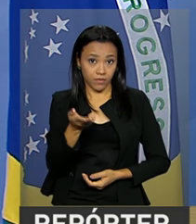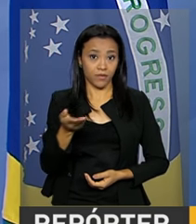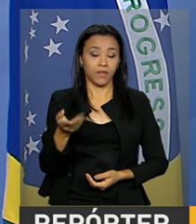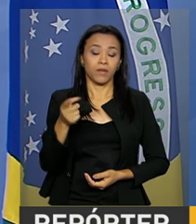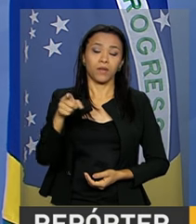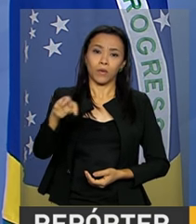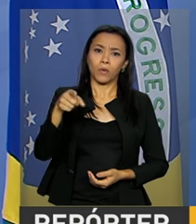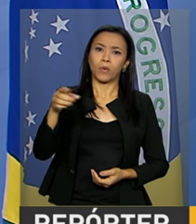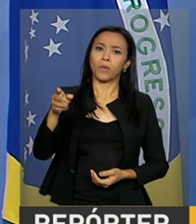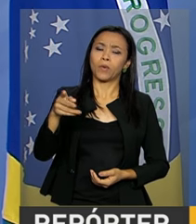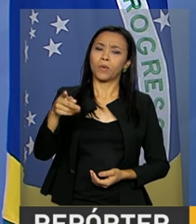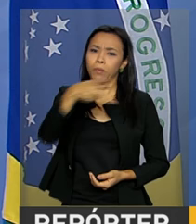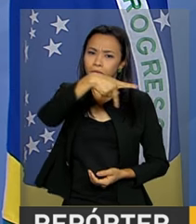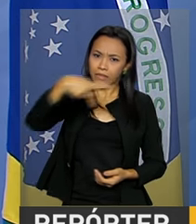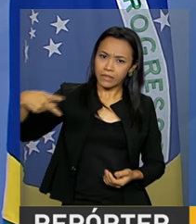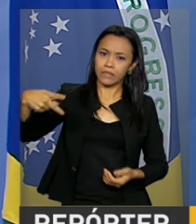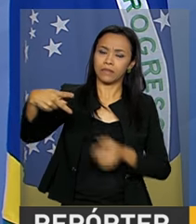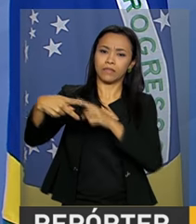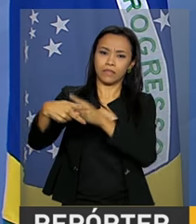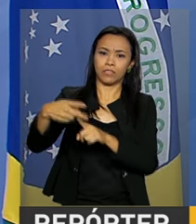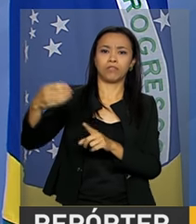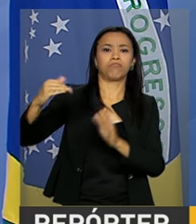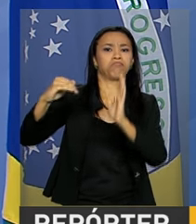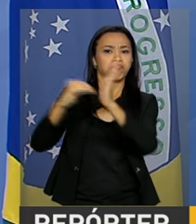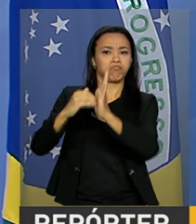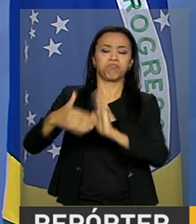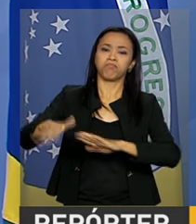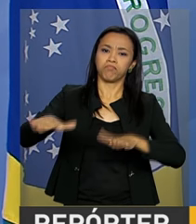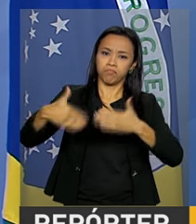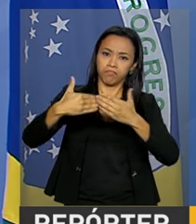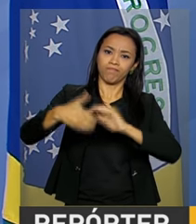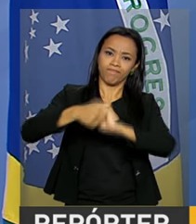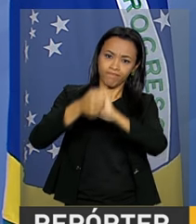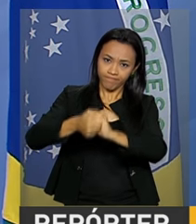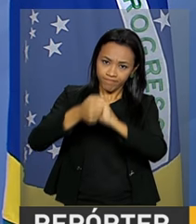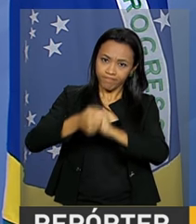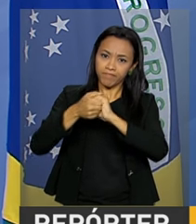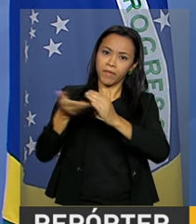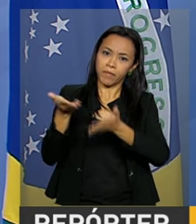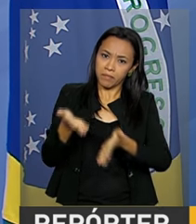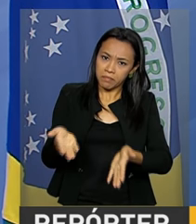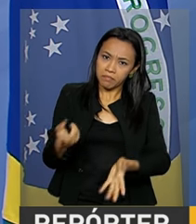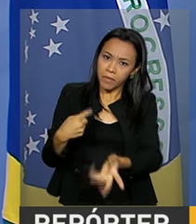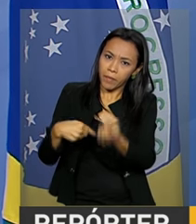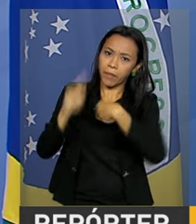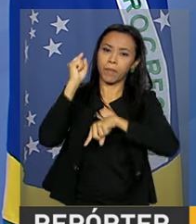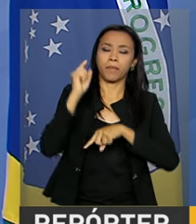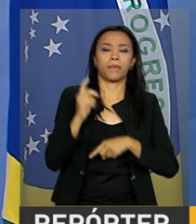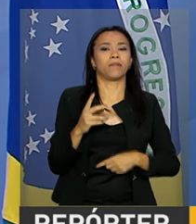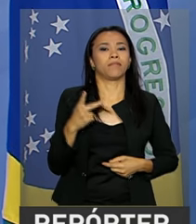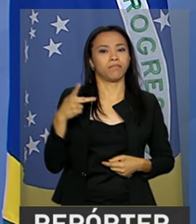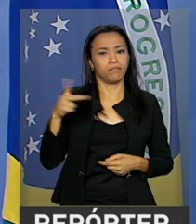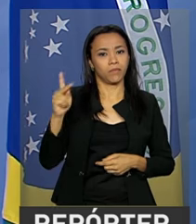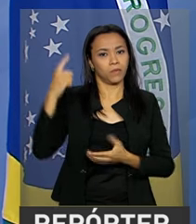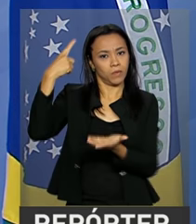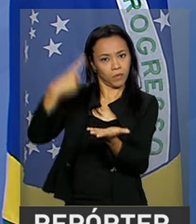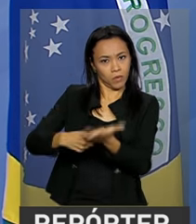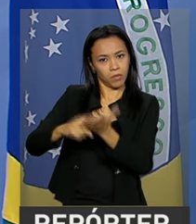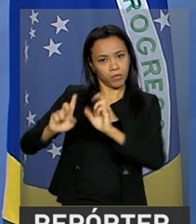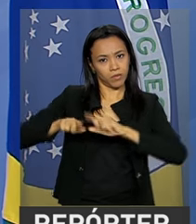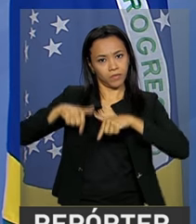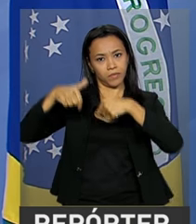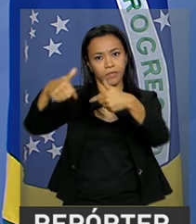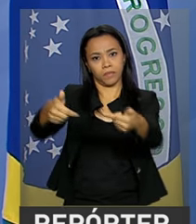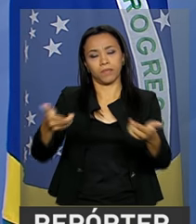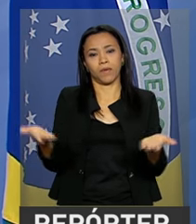presidente recém-eleito os seus cumprimentos e votos de pleno êxito nas novas e elevadas tarefas que ora